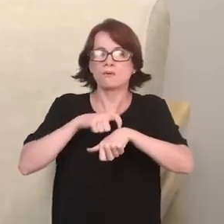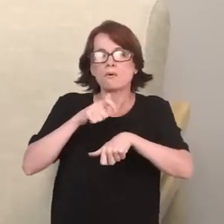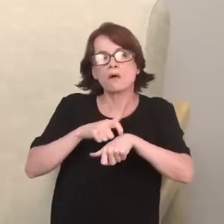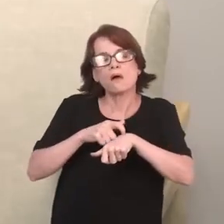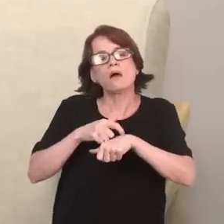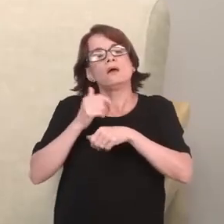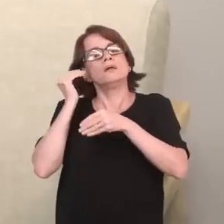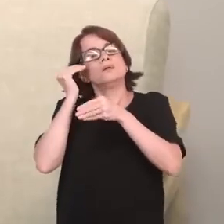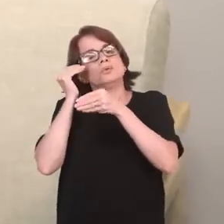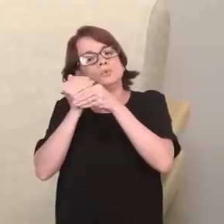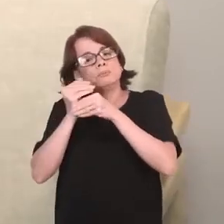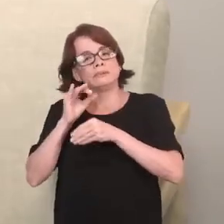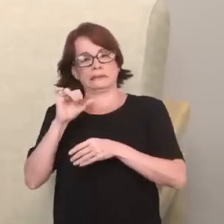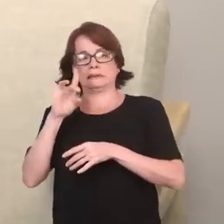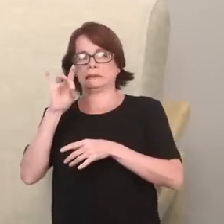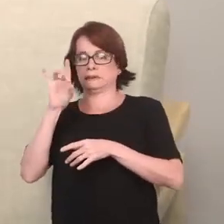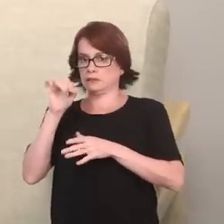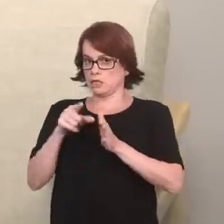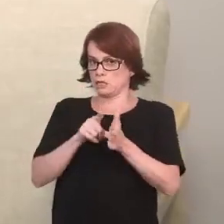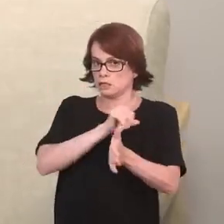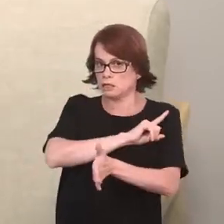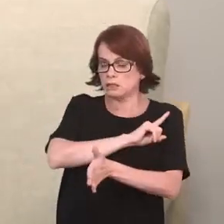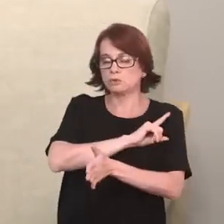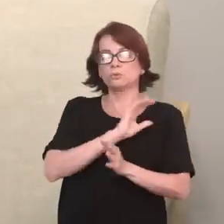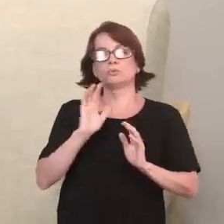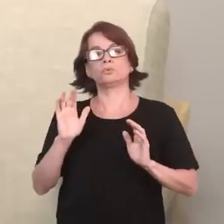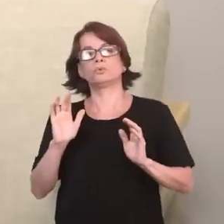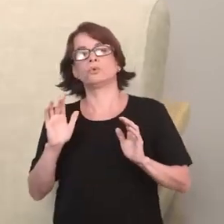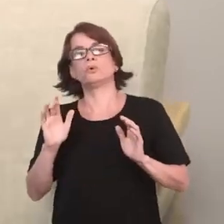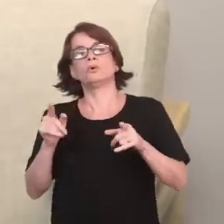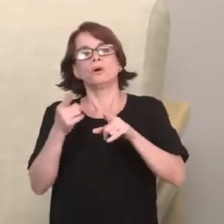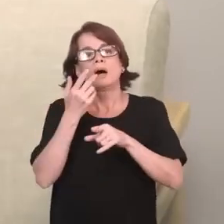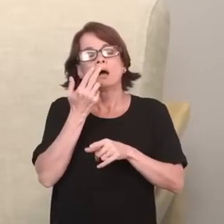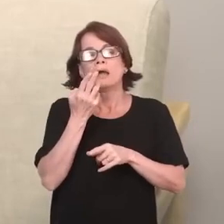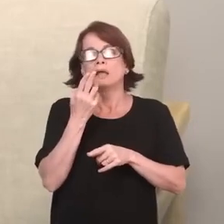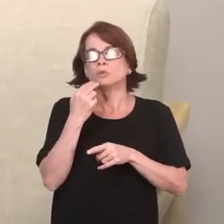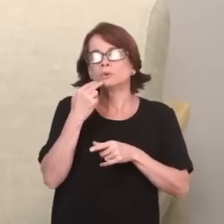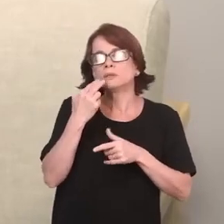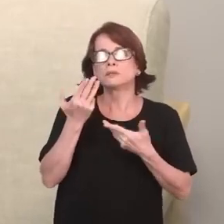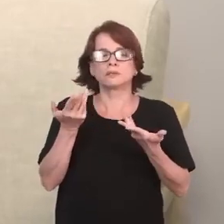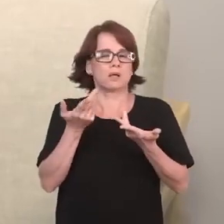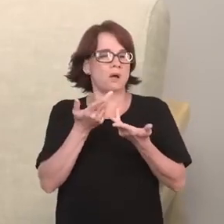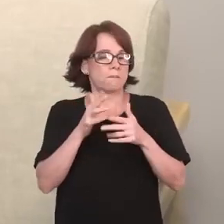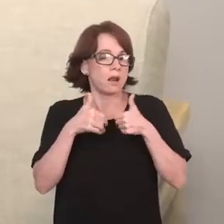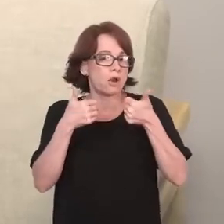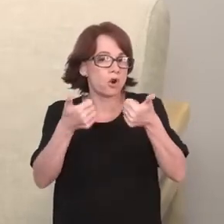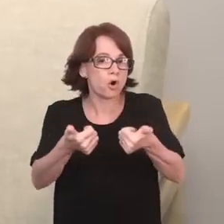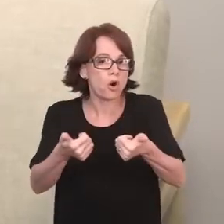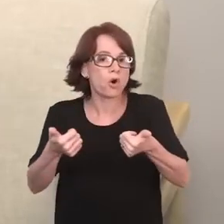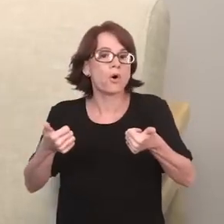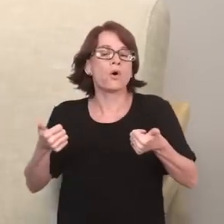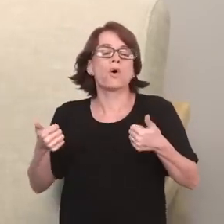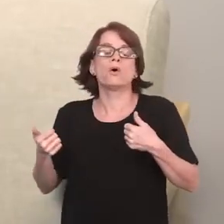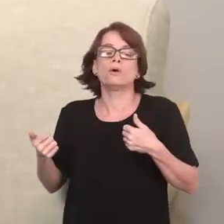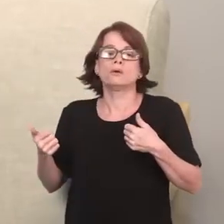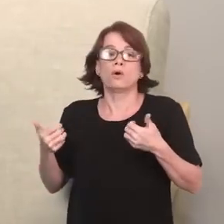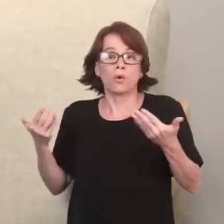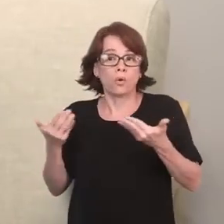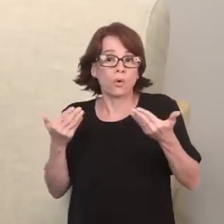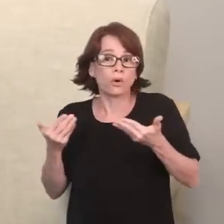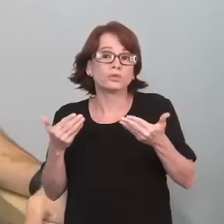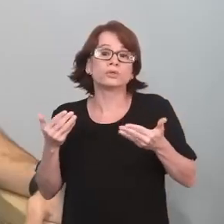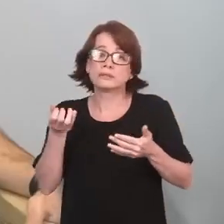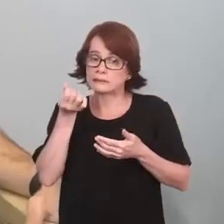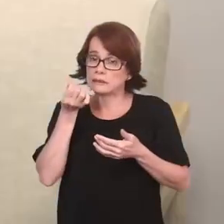comecei a dormir mais cedo, né? Hoje eu consigo dormir 6 horas por noite, joia, né? Tá ótimo.